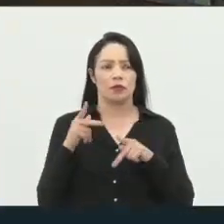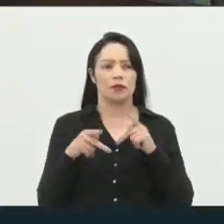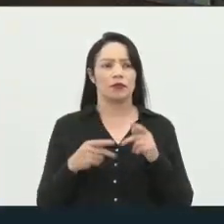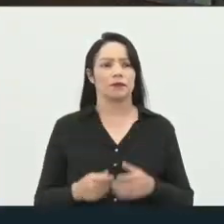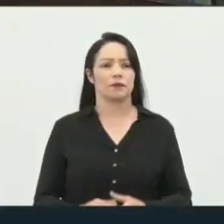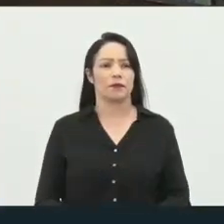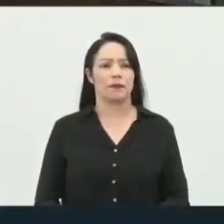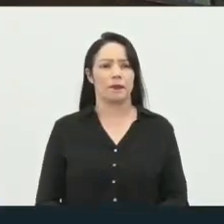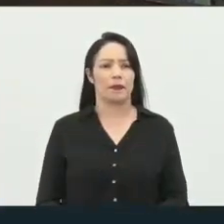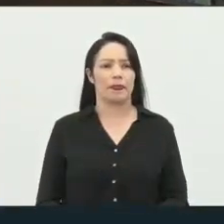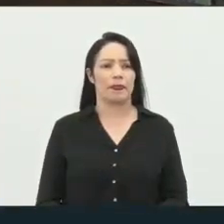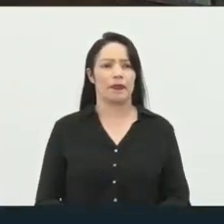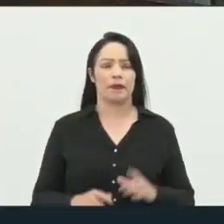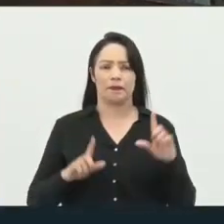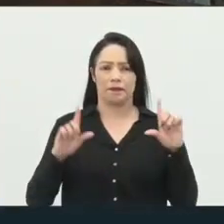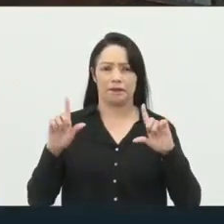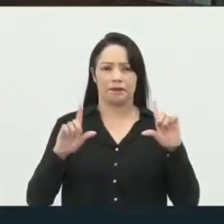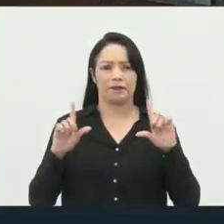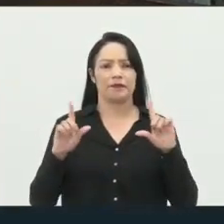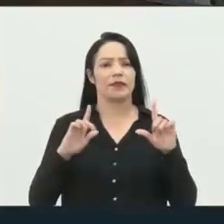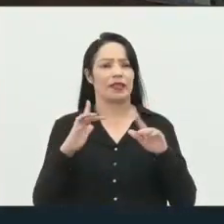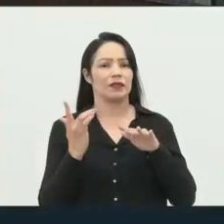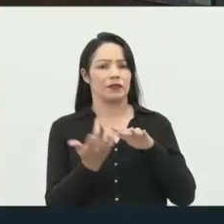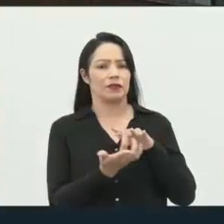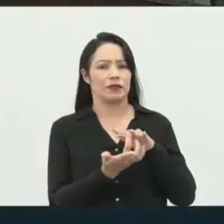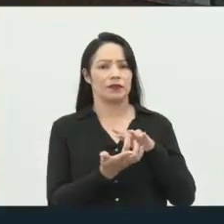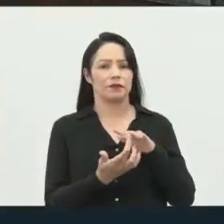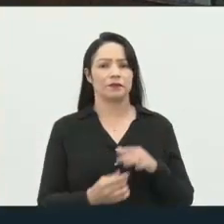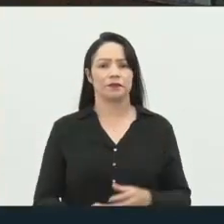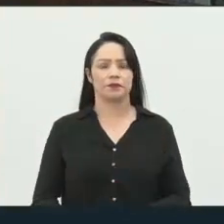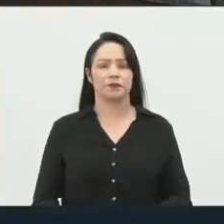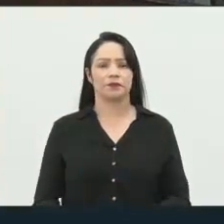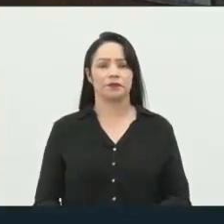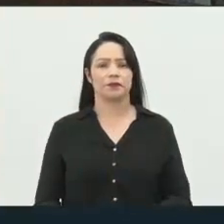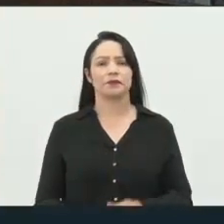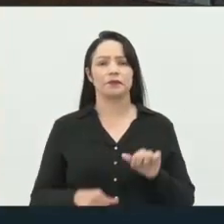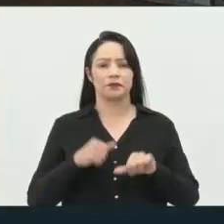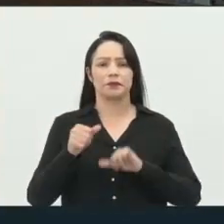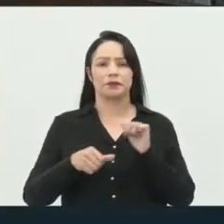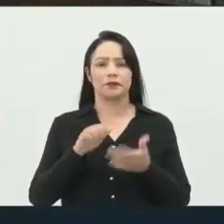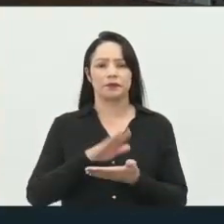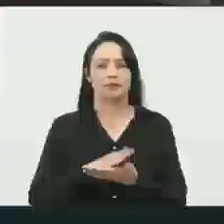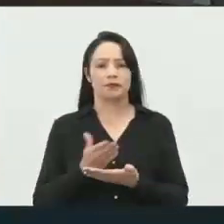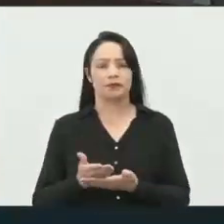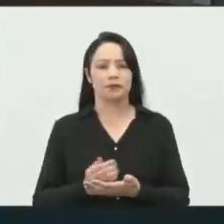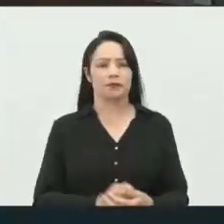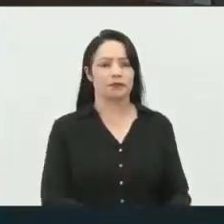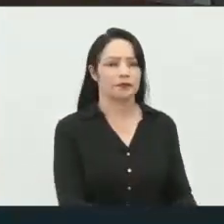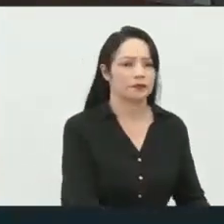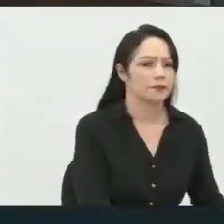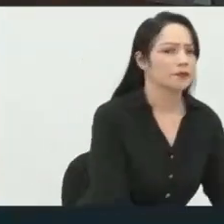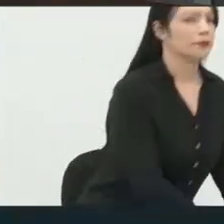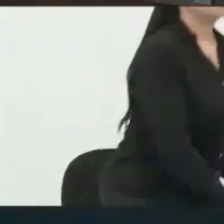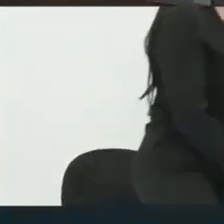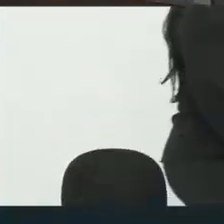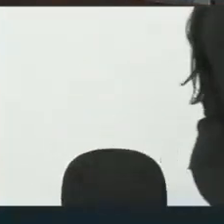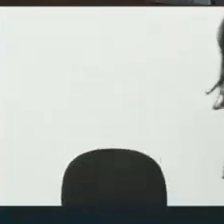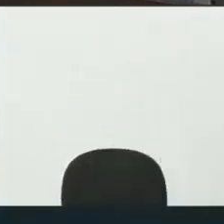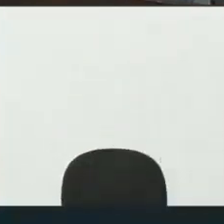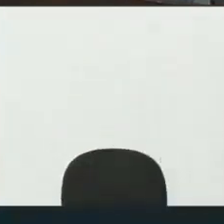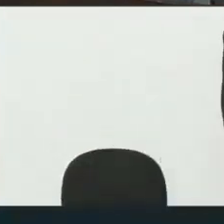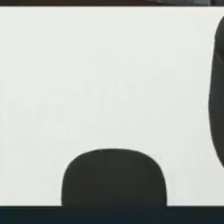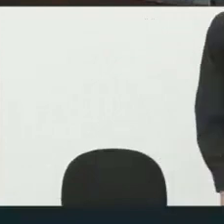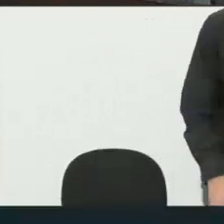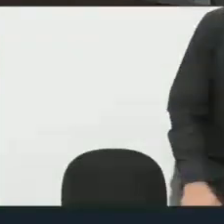pela TV Câmara e pela rede social presente eu vim hoje fazer um comunicado para o cirurgões dentistas mais uma